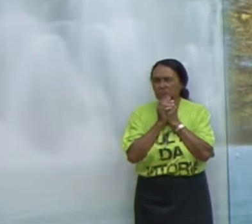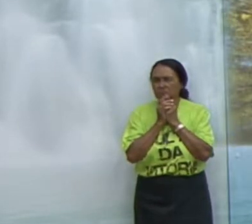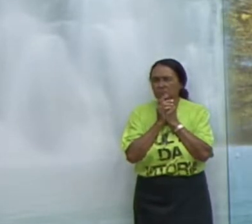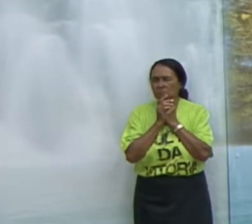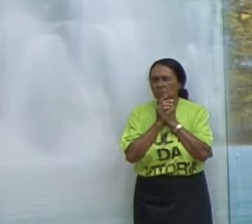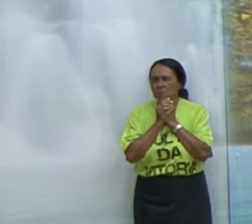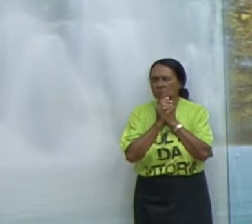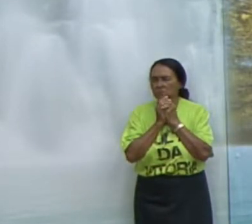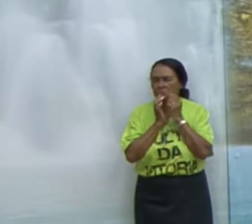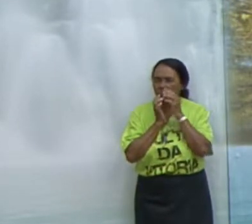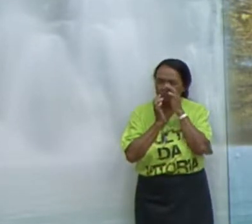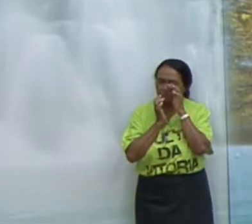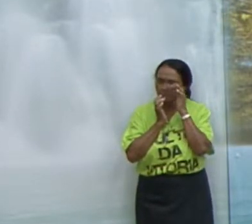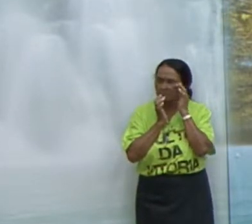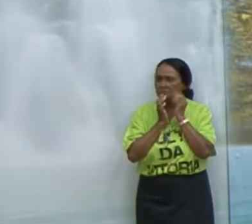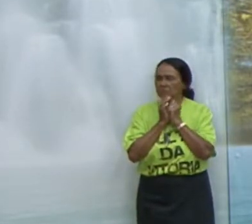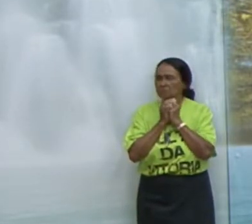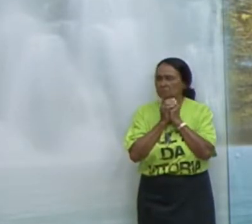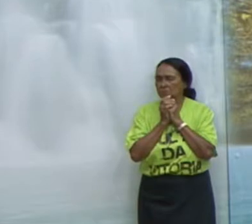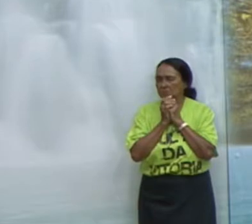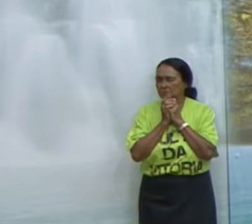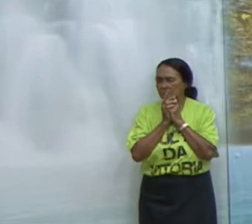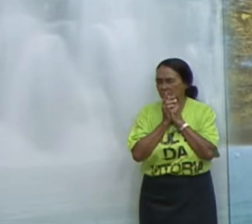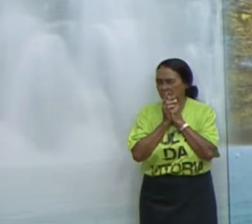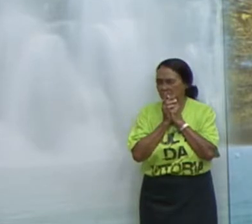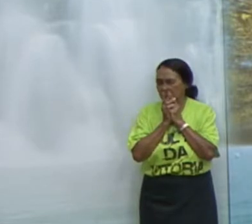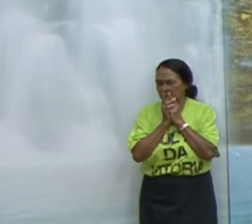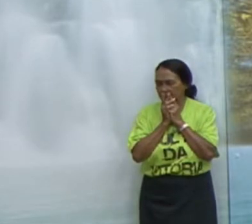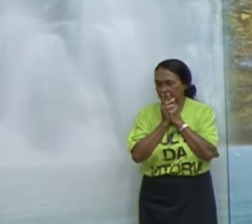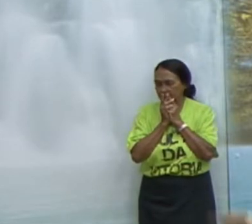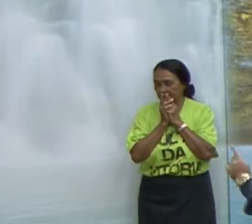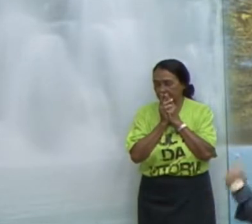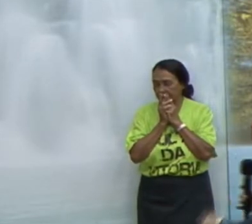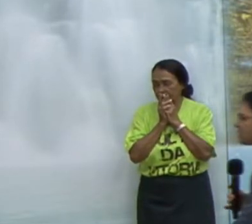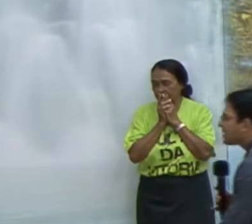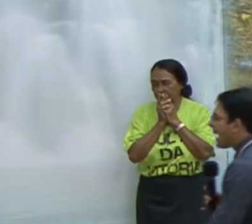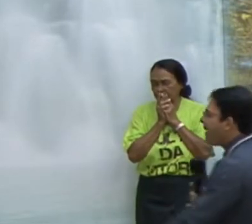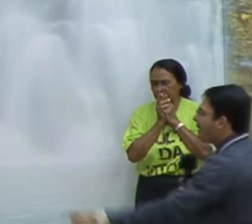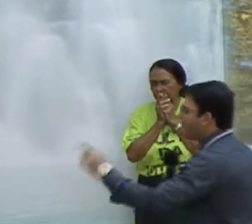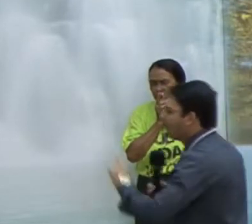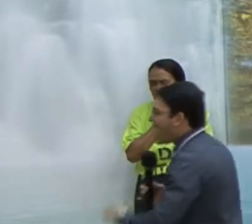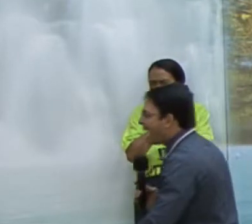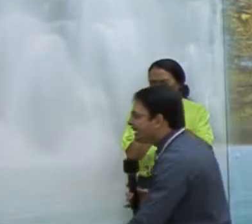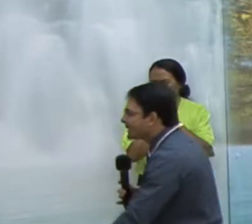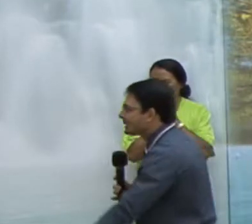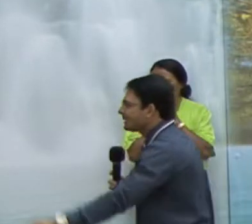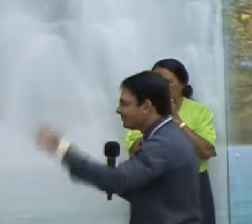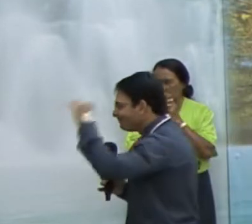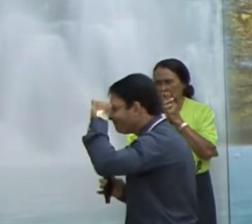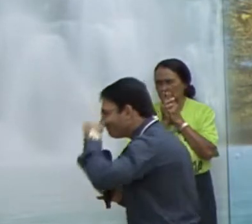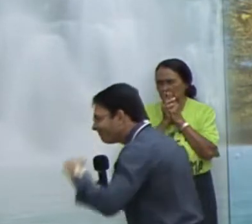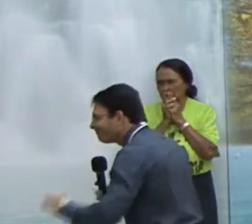de distância. Então, o que está nos faltando? Uma busca